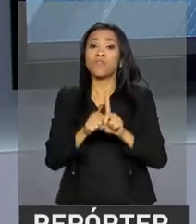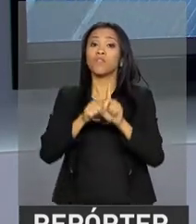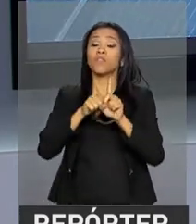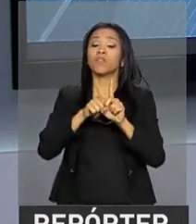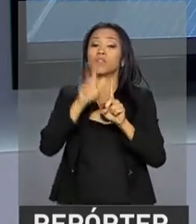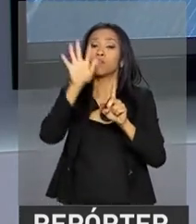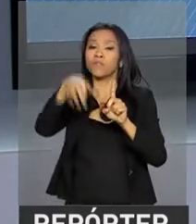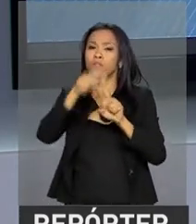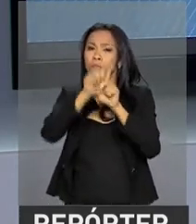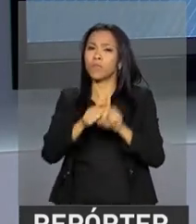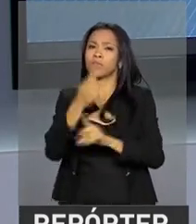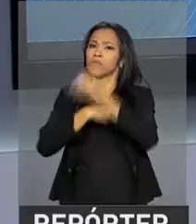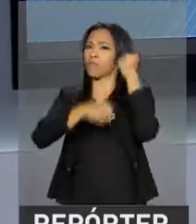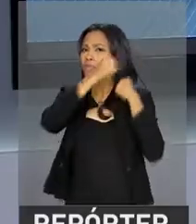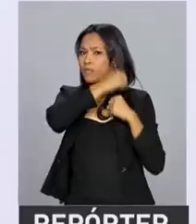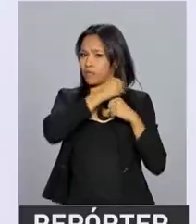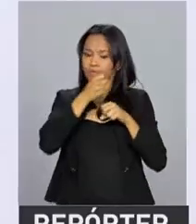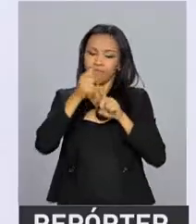por Portugal.